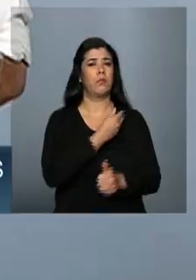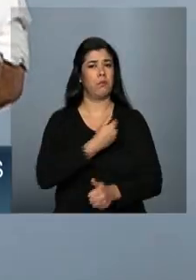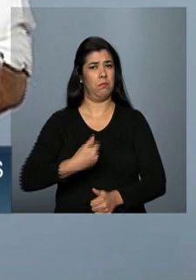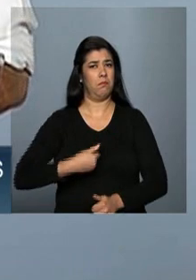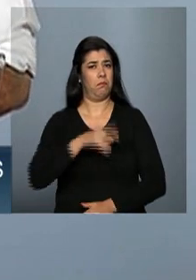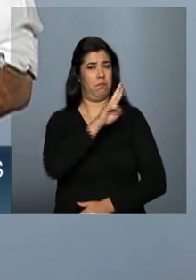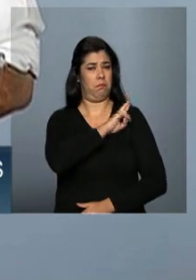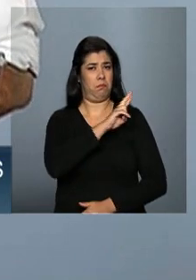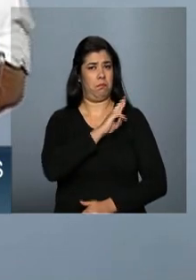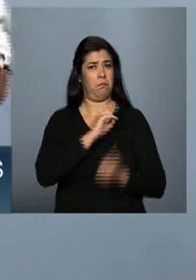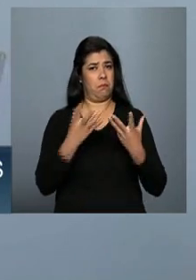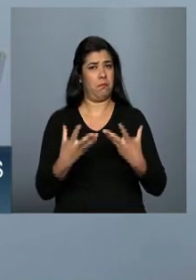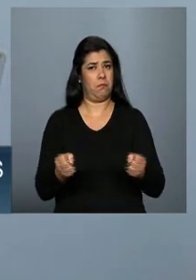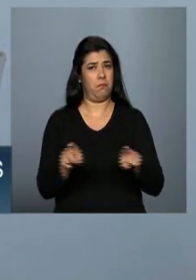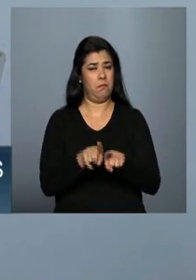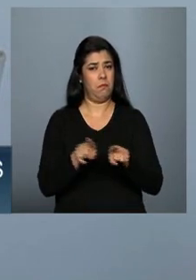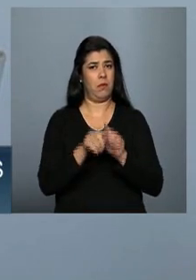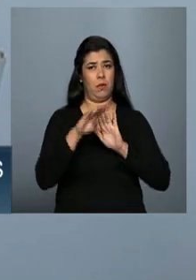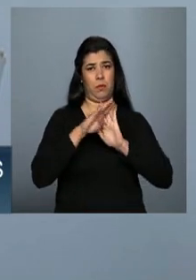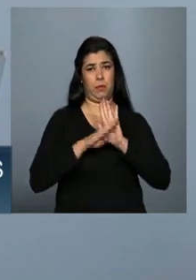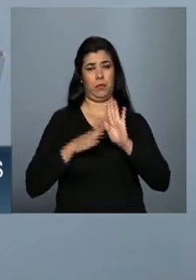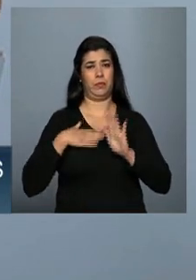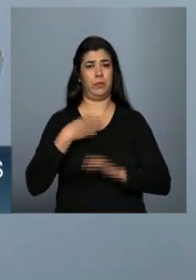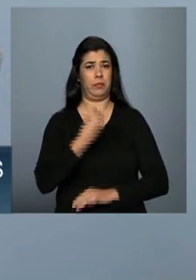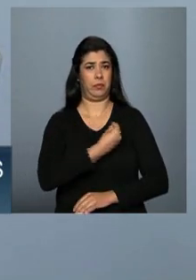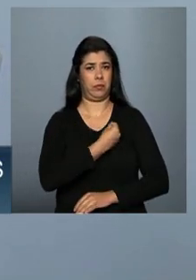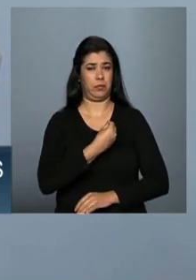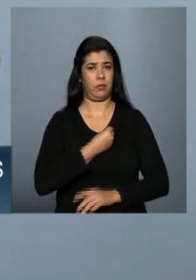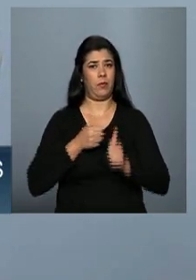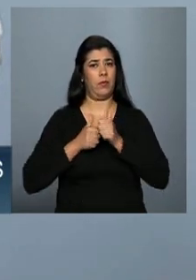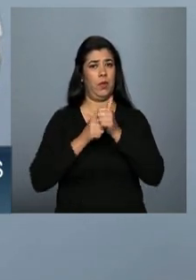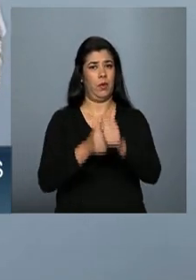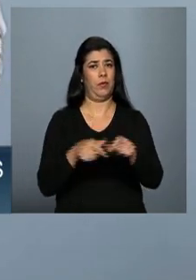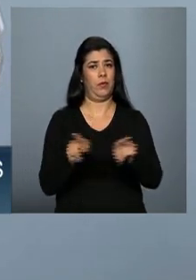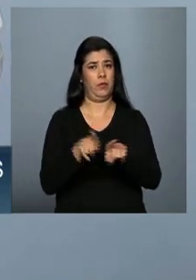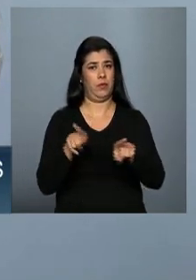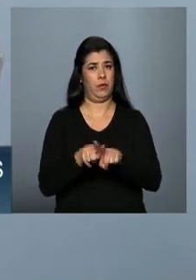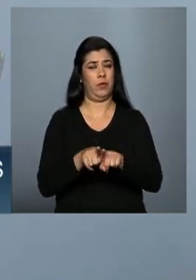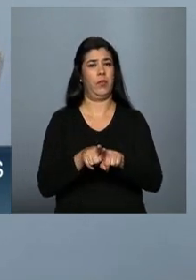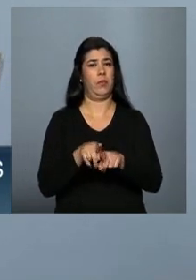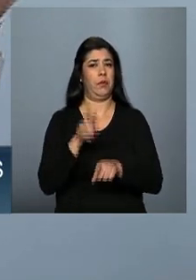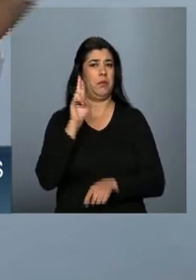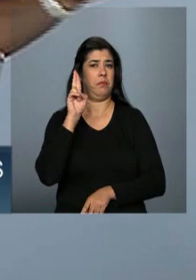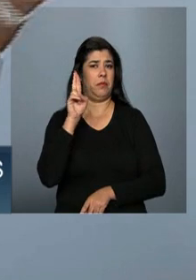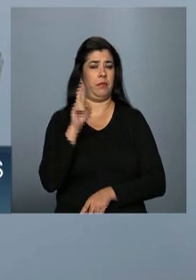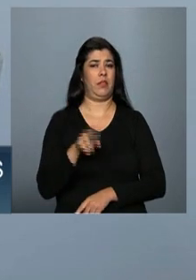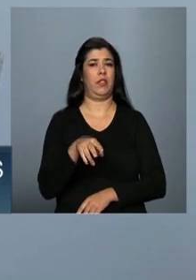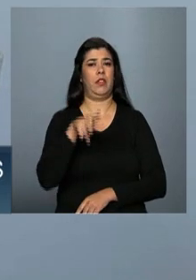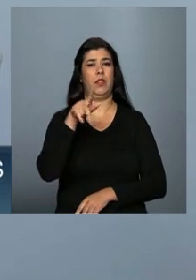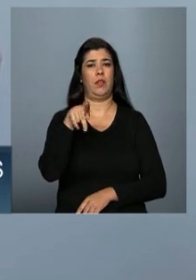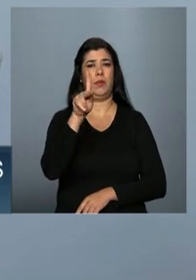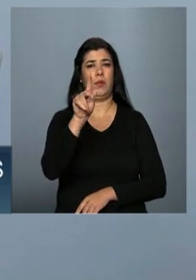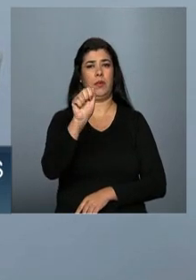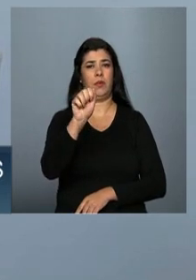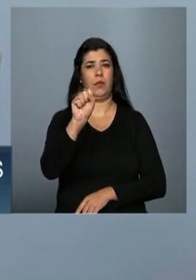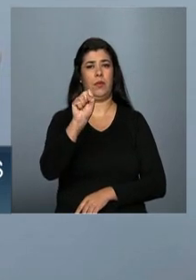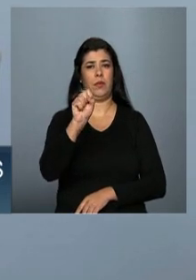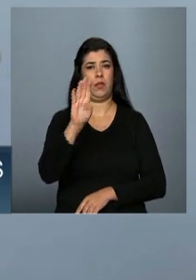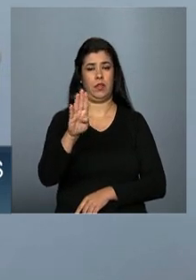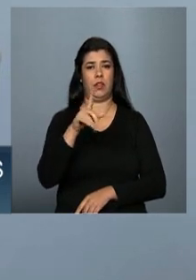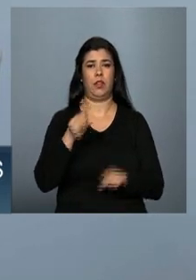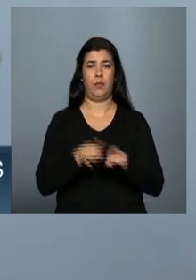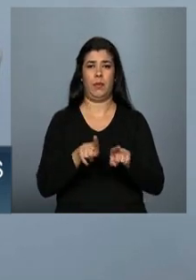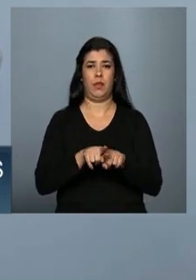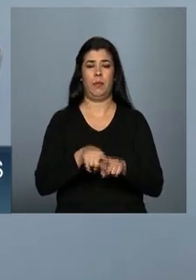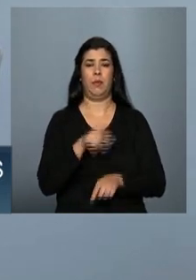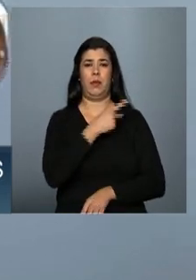com esse programa Minha Casa Minha Vida, agora conduzido pelo ministro Kassab e pela presidenta Miriam lá na Caixa